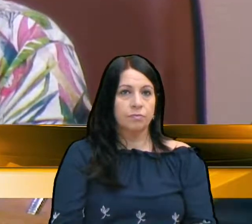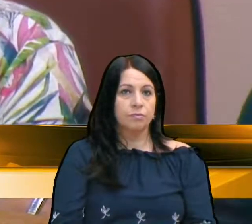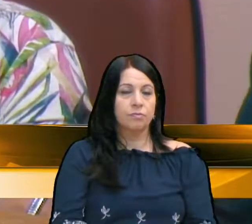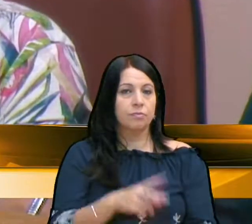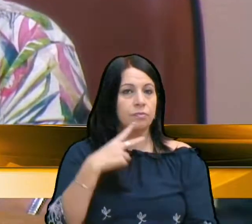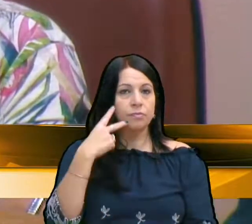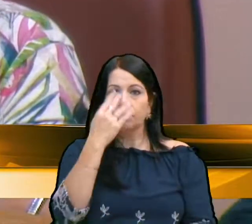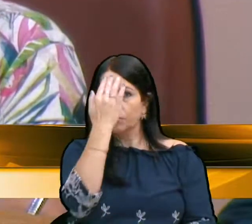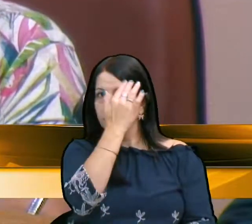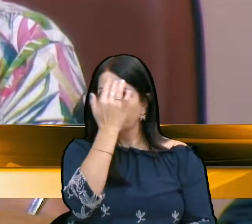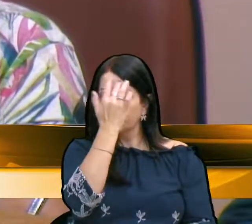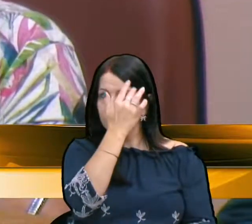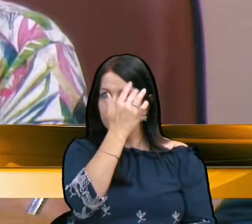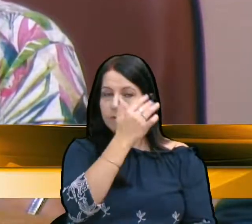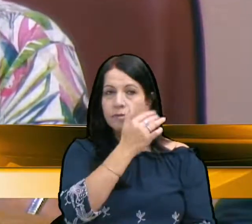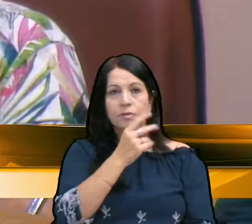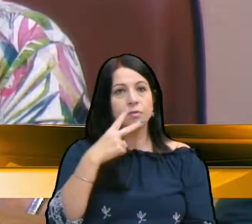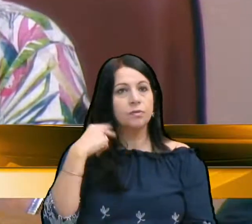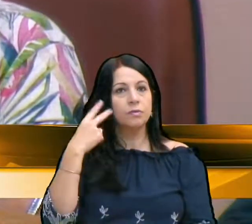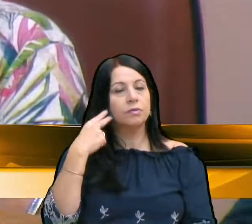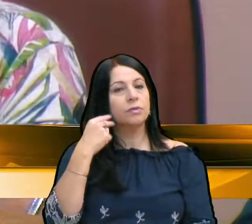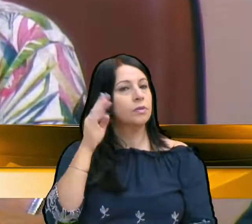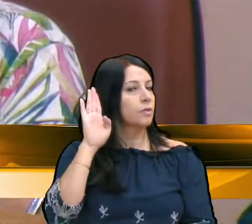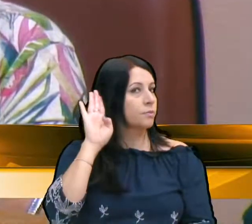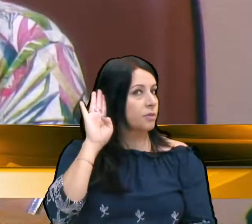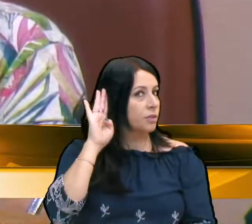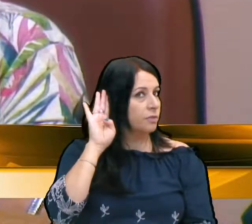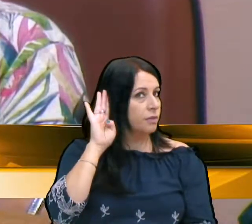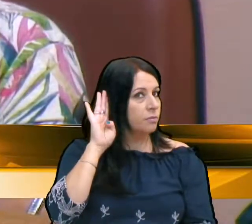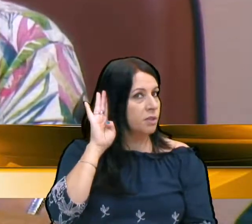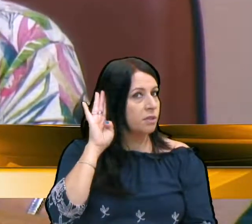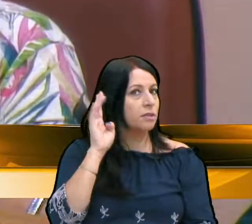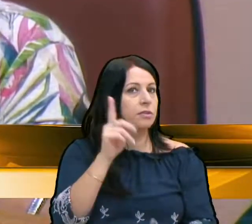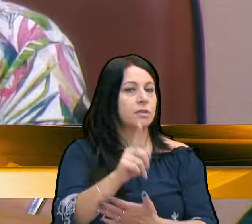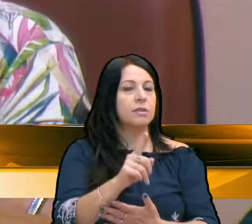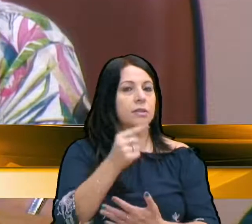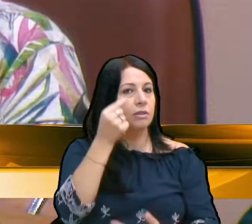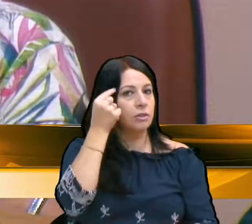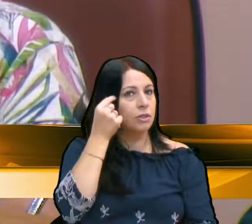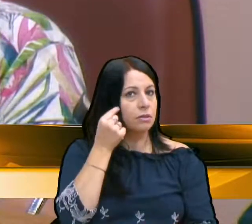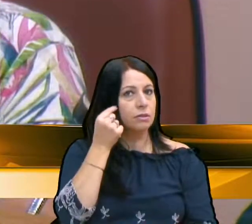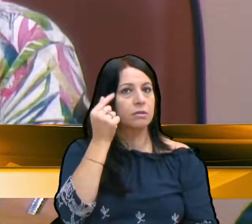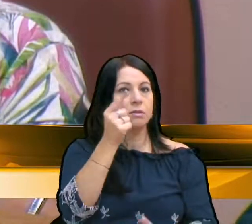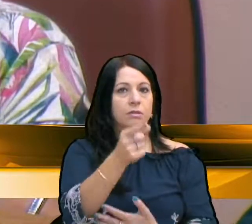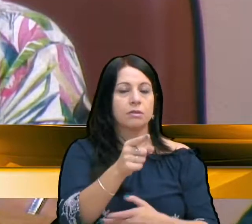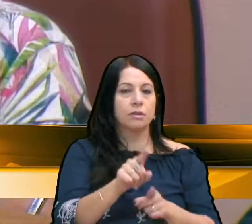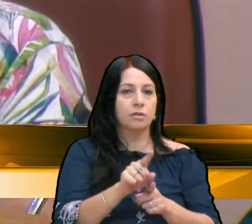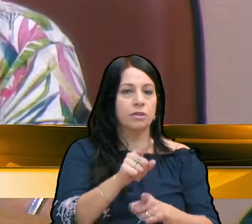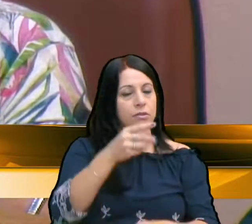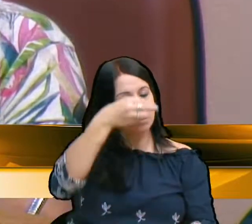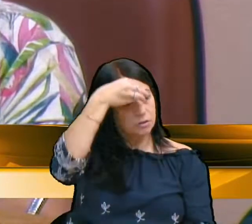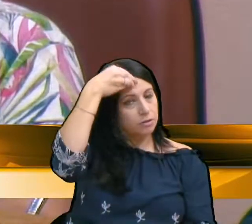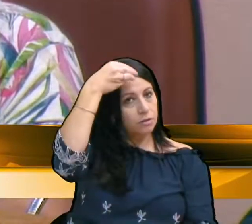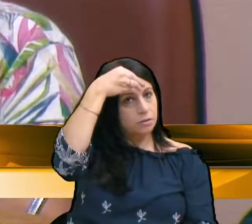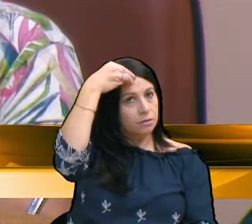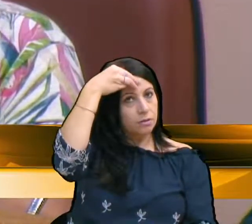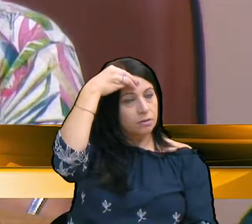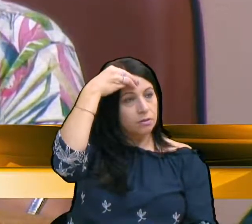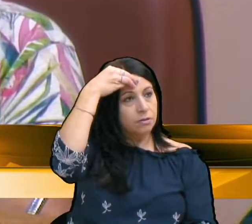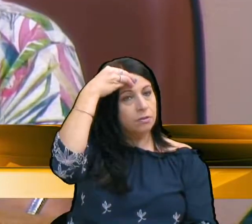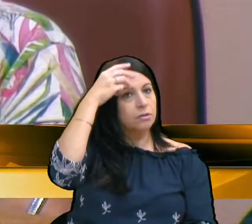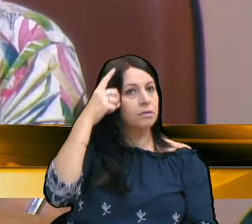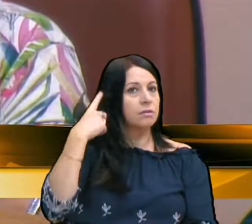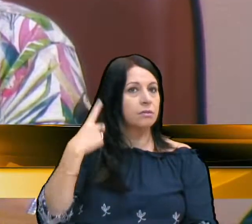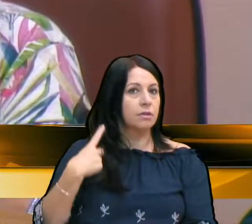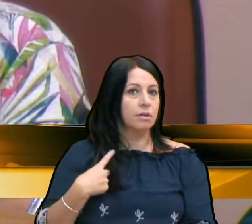Vereadora Dilode Domênico, vereador Alceu Tomé, Arlindo Bandeira, Chico Guerra, Clair de Lima Girardi,